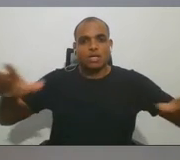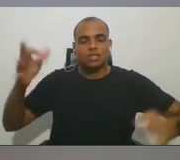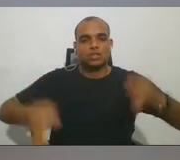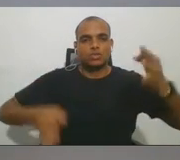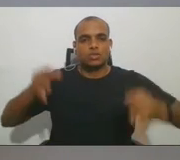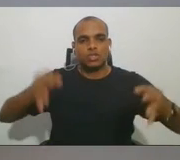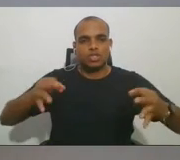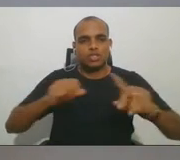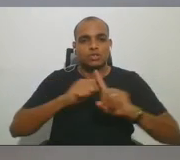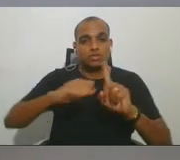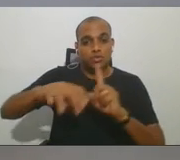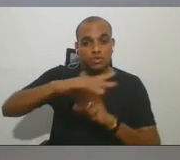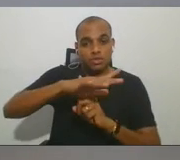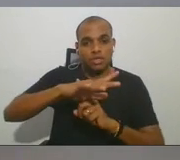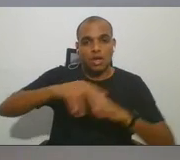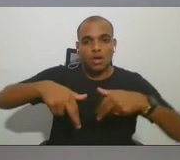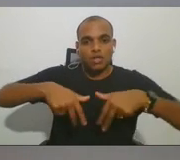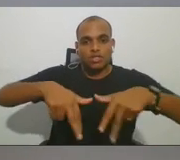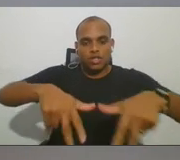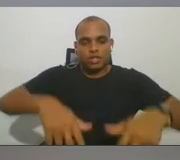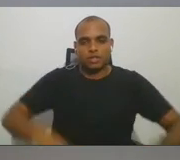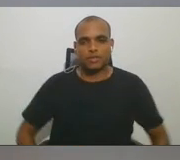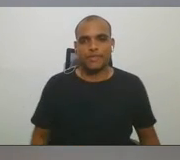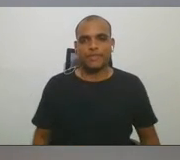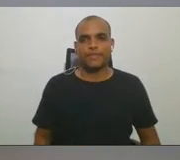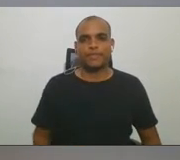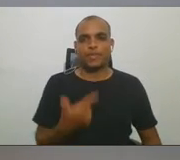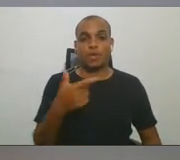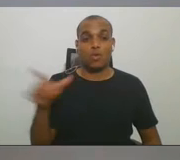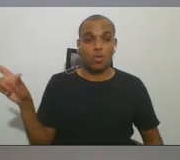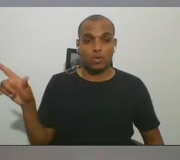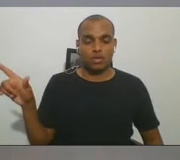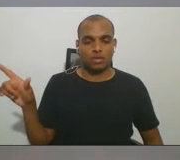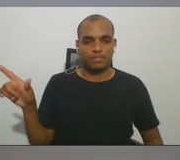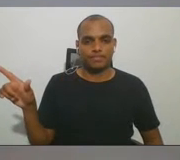e de gênero? Outra questão